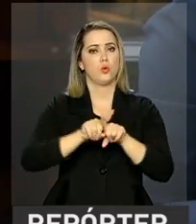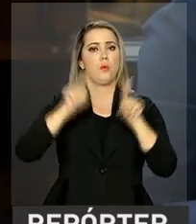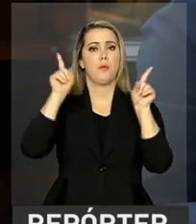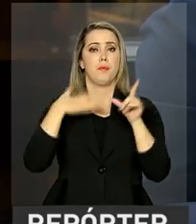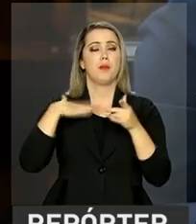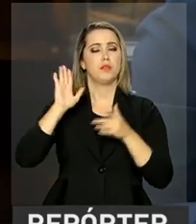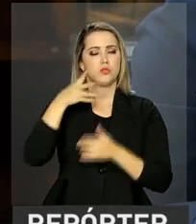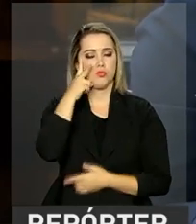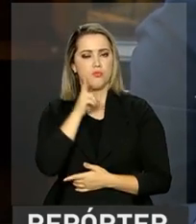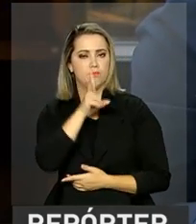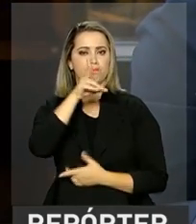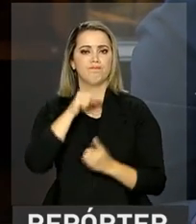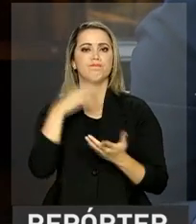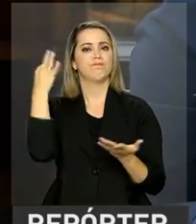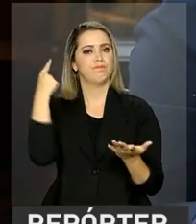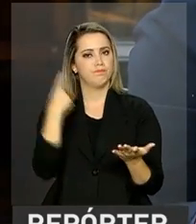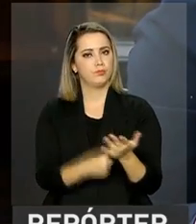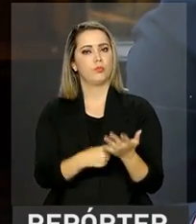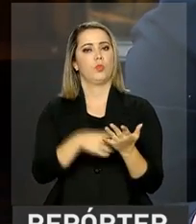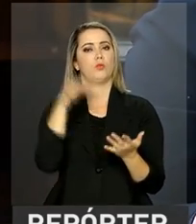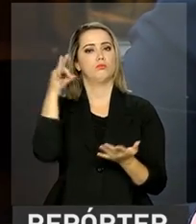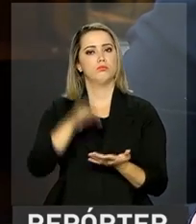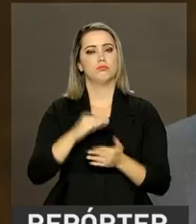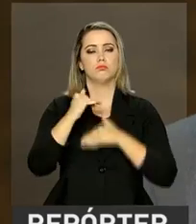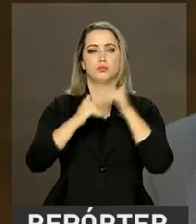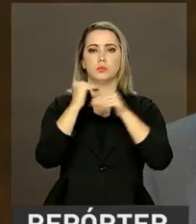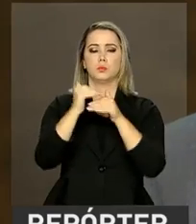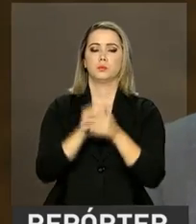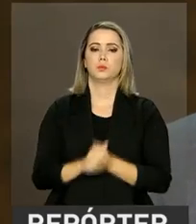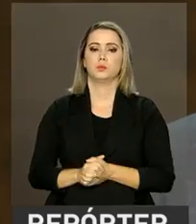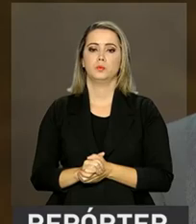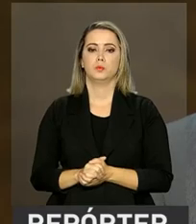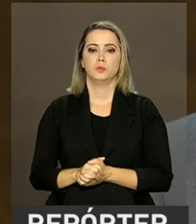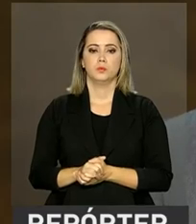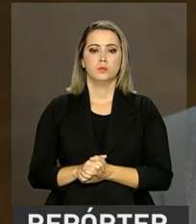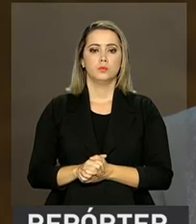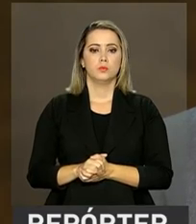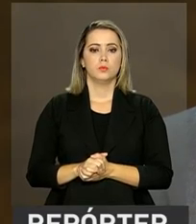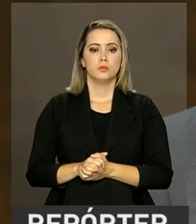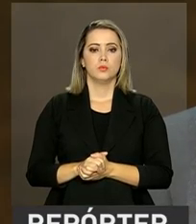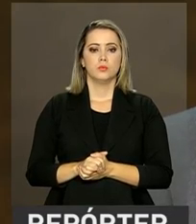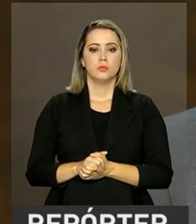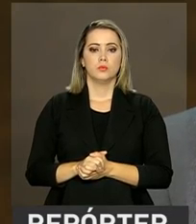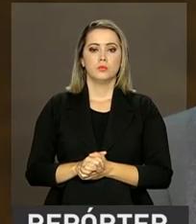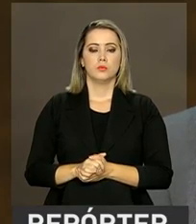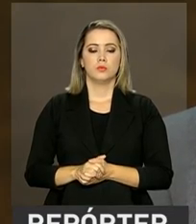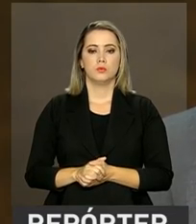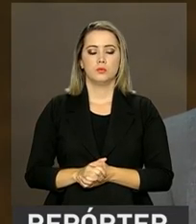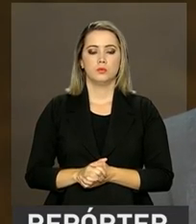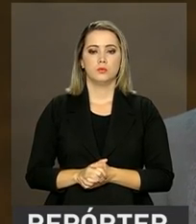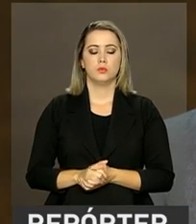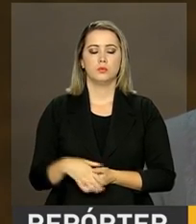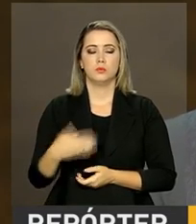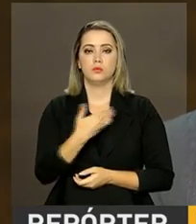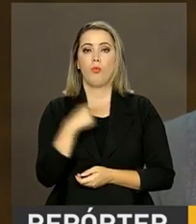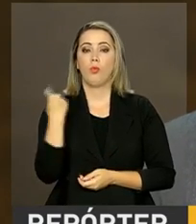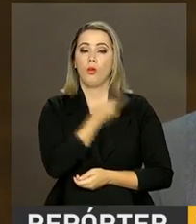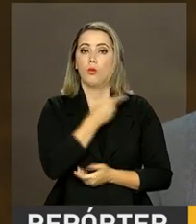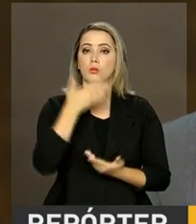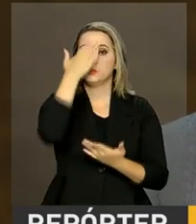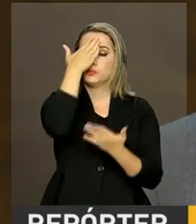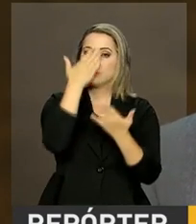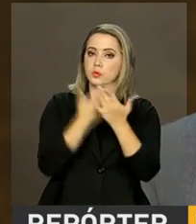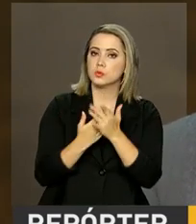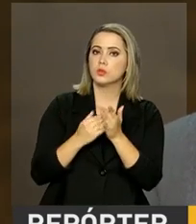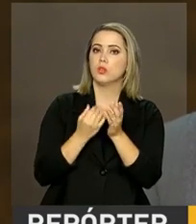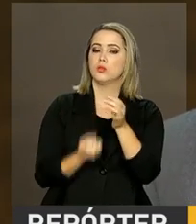o mercado Já aposta numa confirmação do crescimento a gente acredita que os dados que vão surgir lá do primeiro